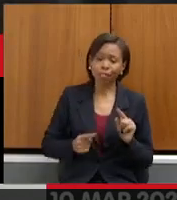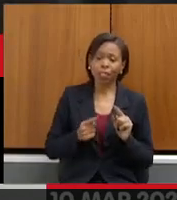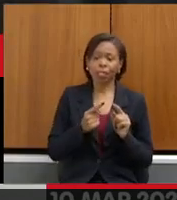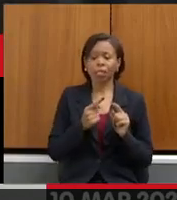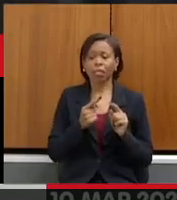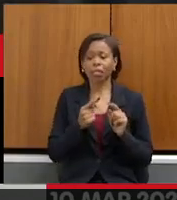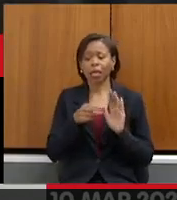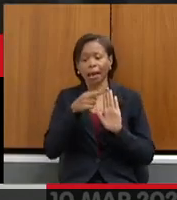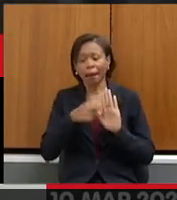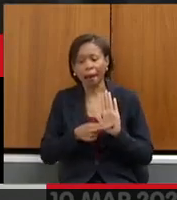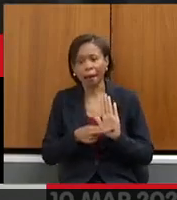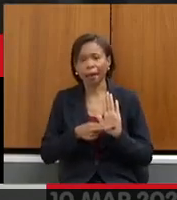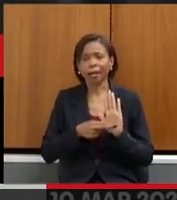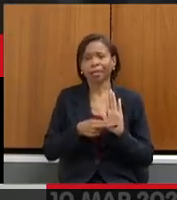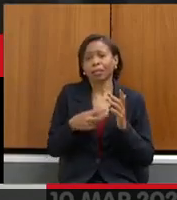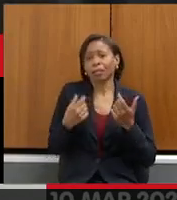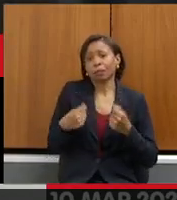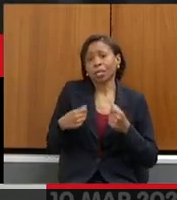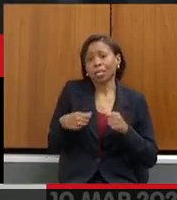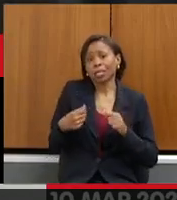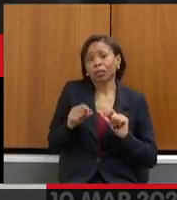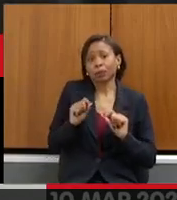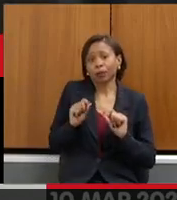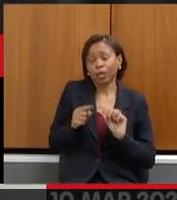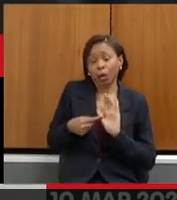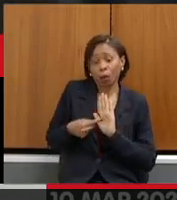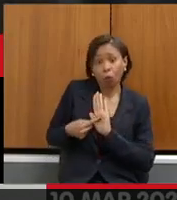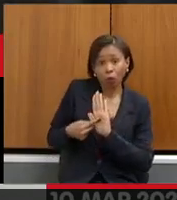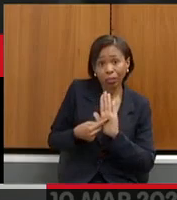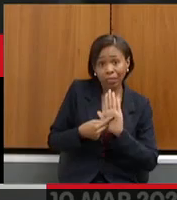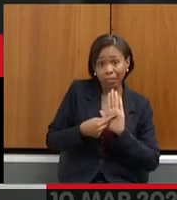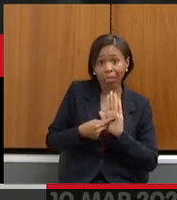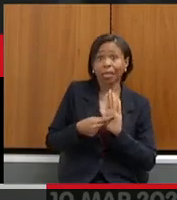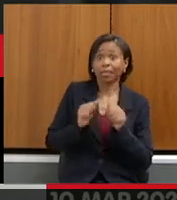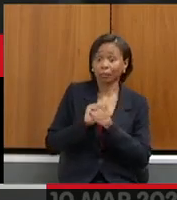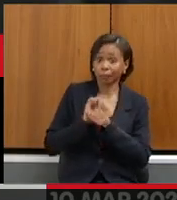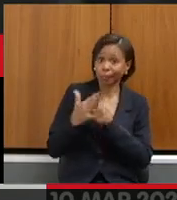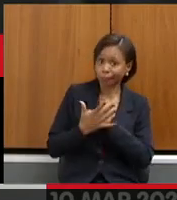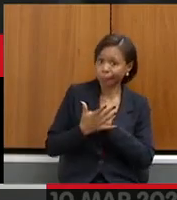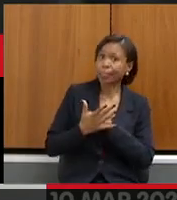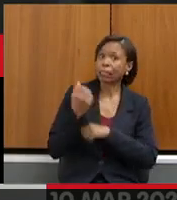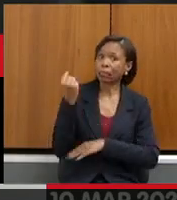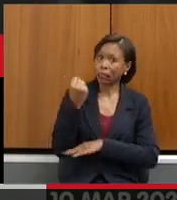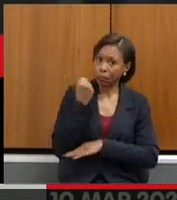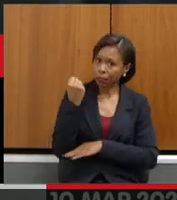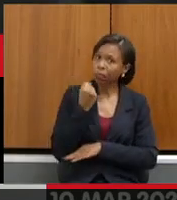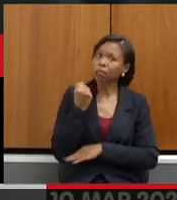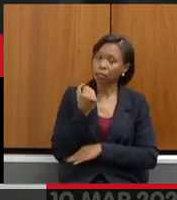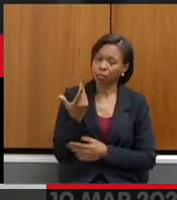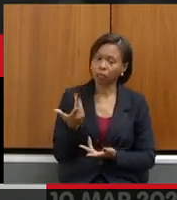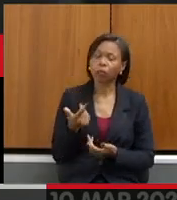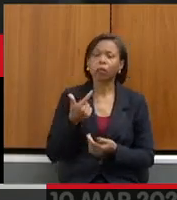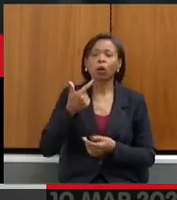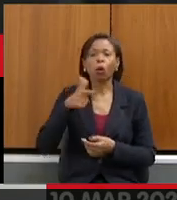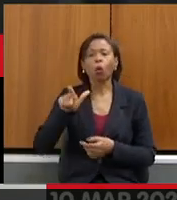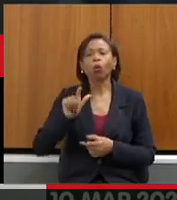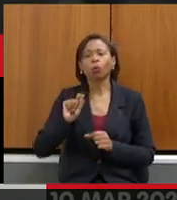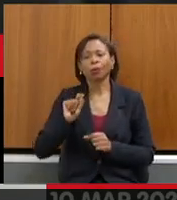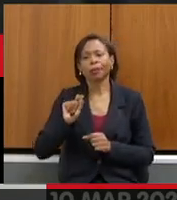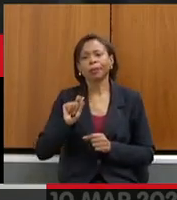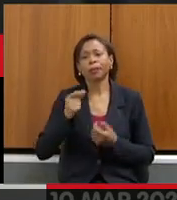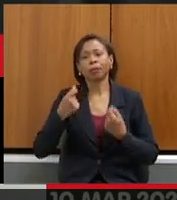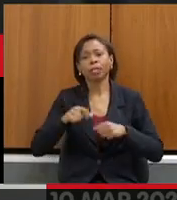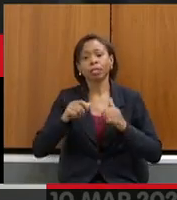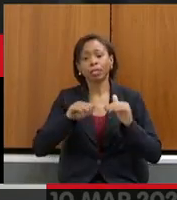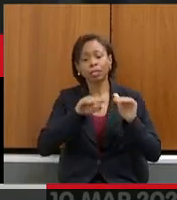condição e esteira da epidemia porque senão a sociedade não adere né e o outro momento é que nós precisamos pelo